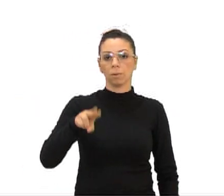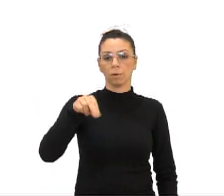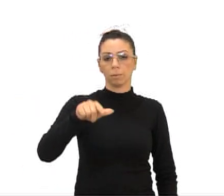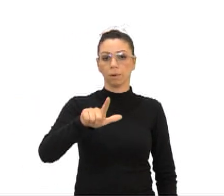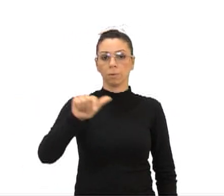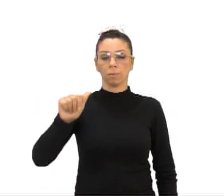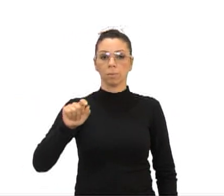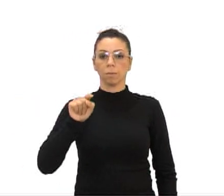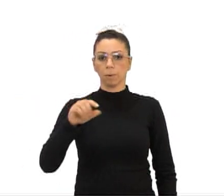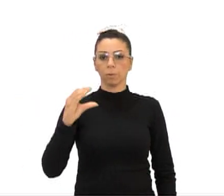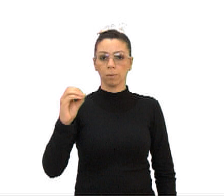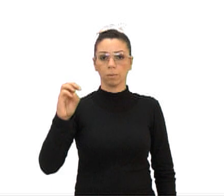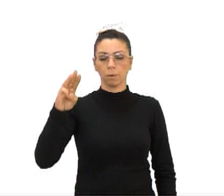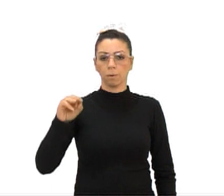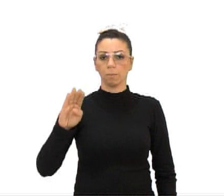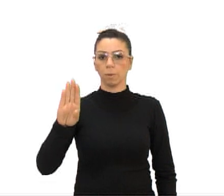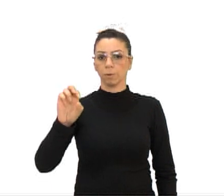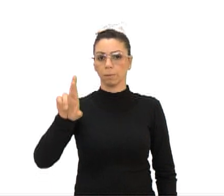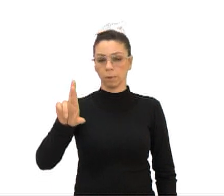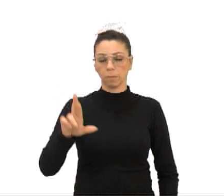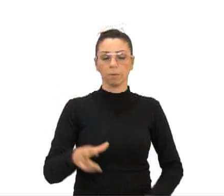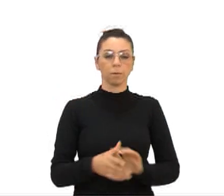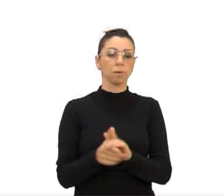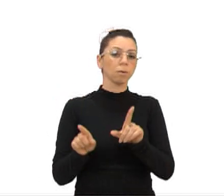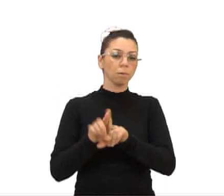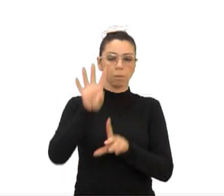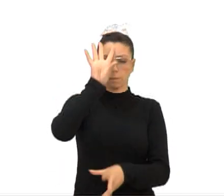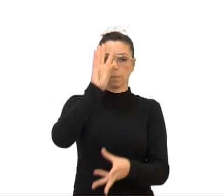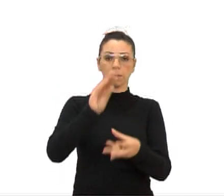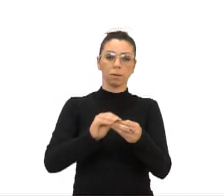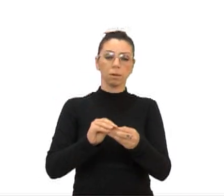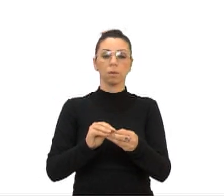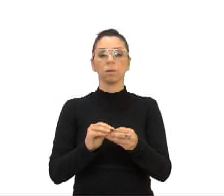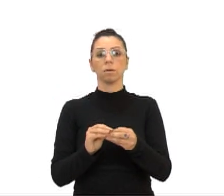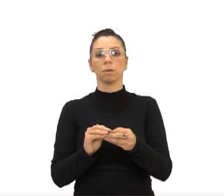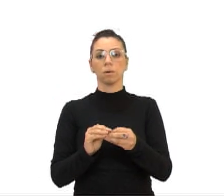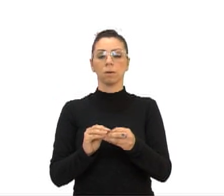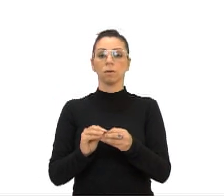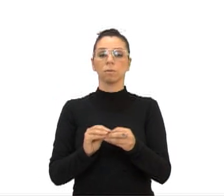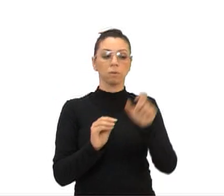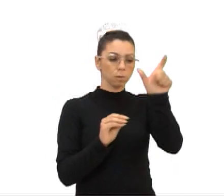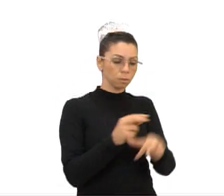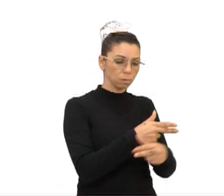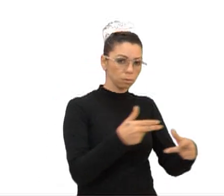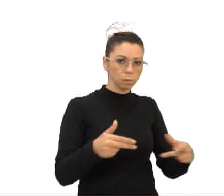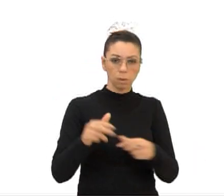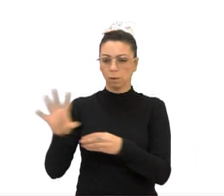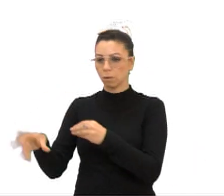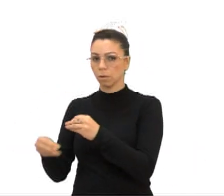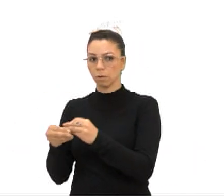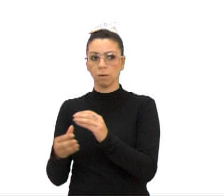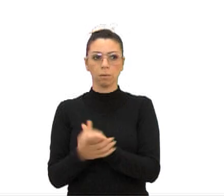normaculta.com.br, para você entender um pouquinho mais sobre essa questão de sujeito e predicado. E aqui o